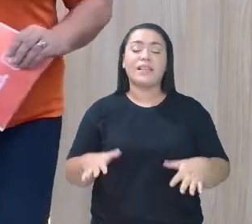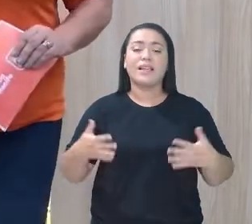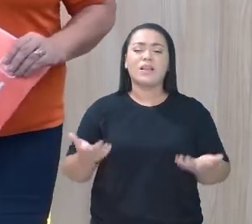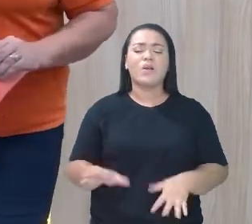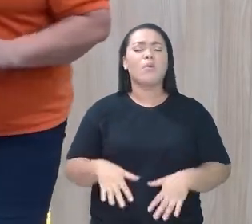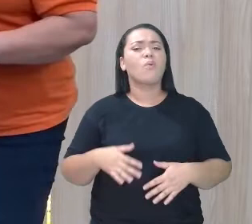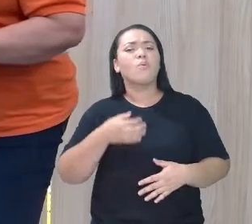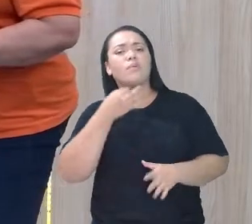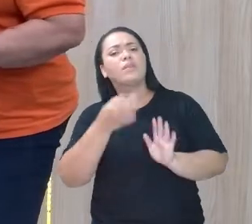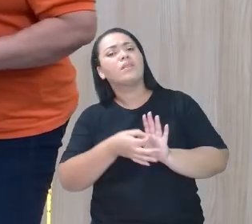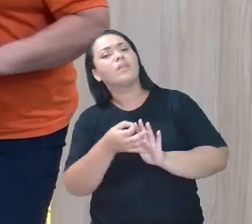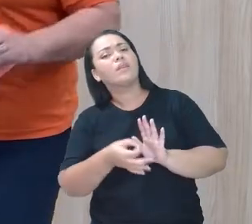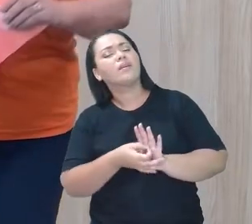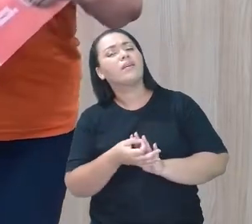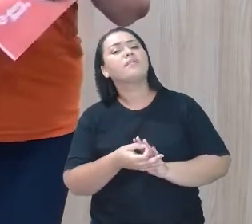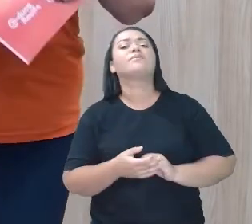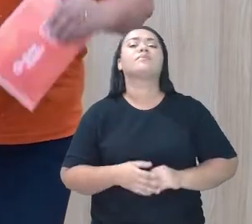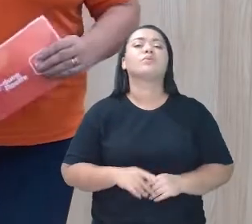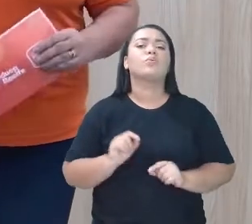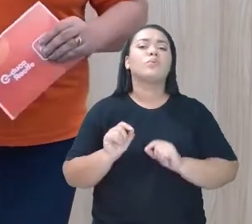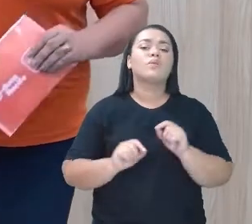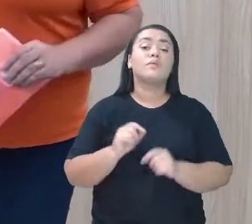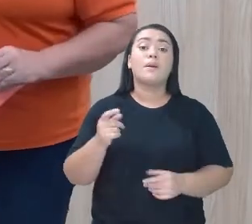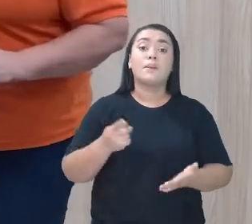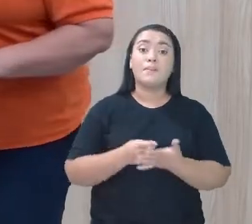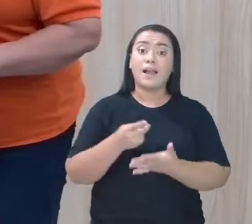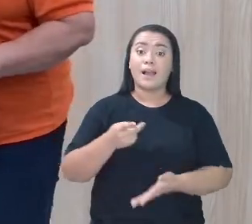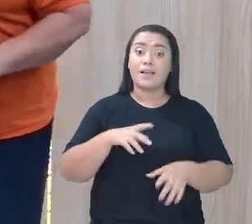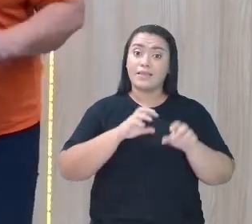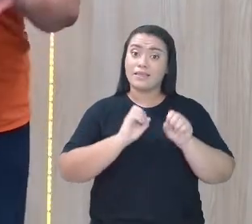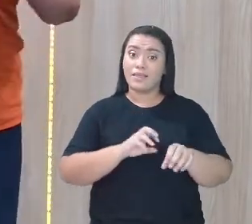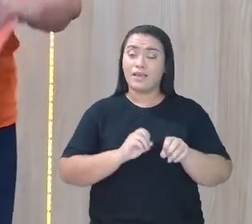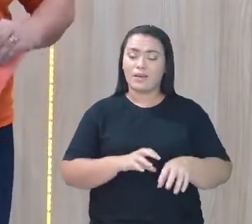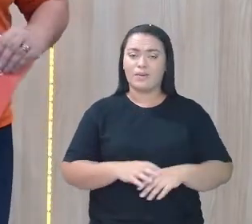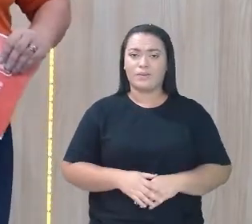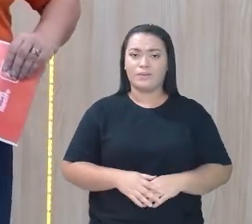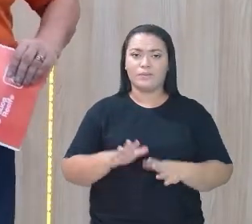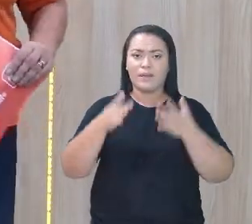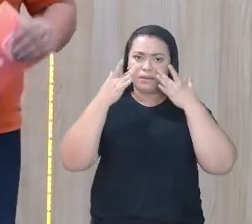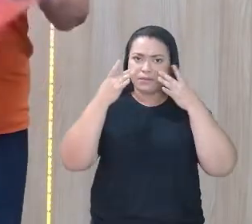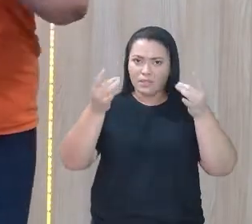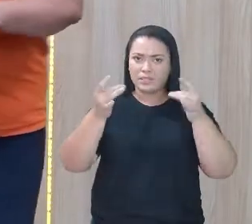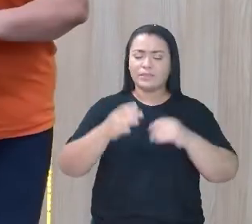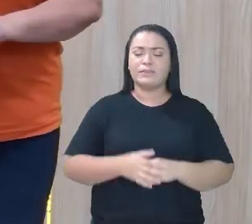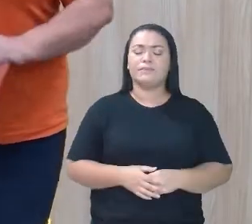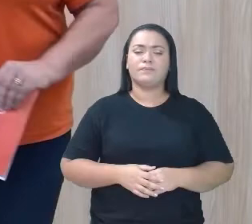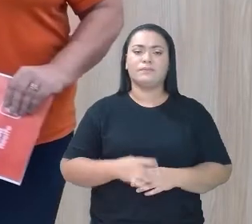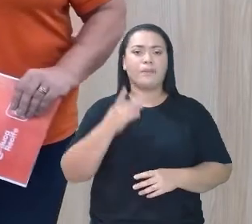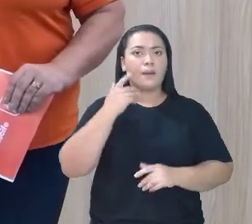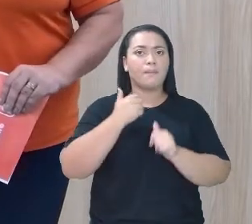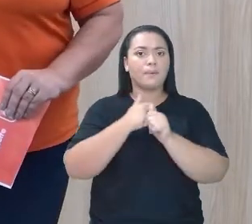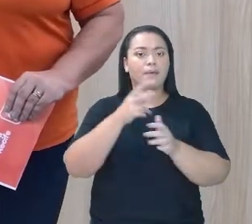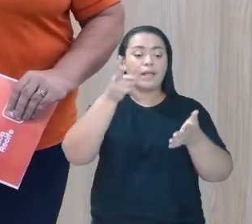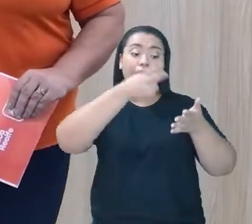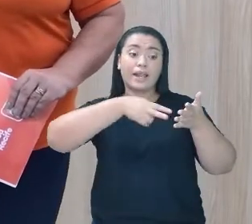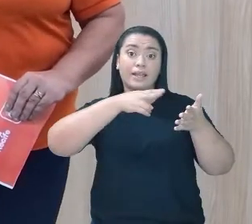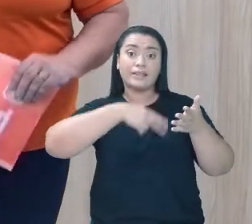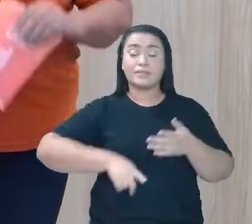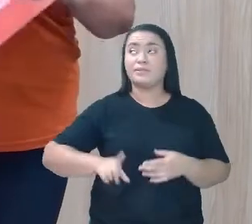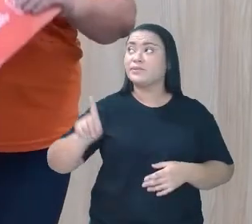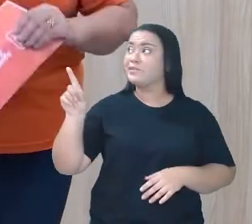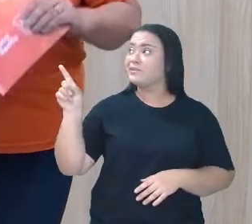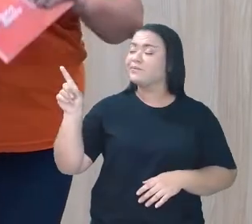Então, quais são as dicas que eu vou dar a vocês do que vai acontecer nas nossas aulas? Prestem atenção e acompanhem a leitura aí